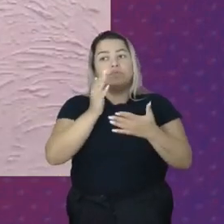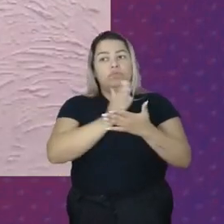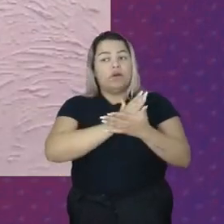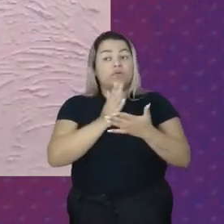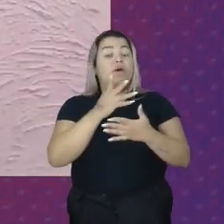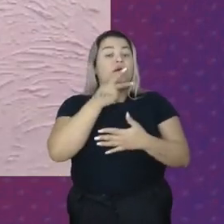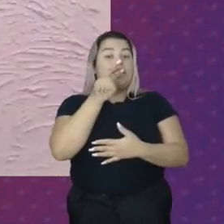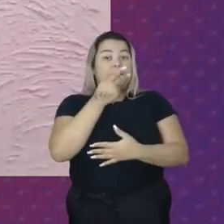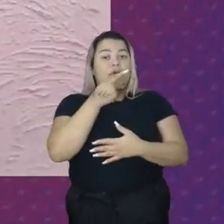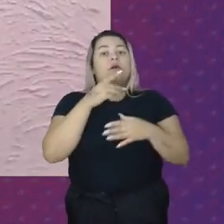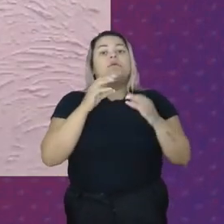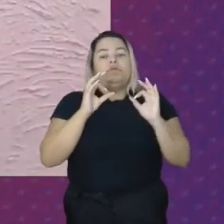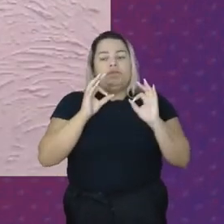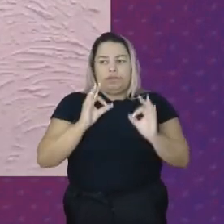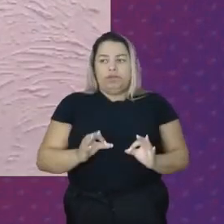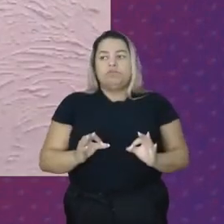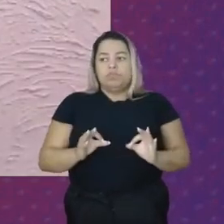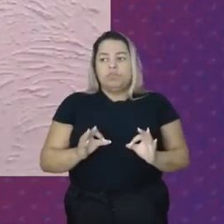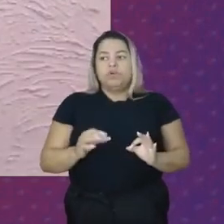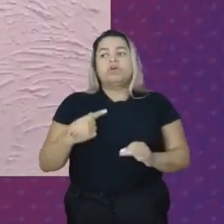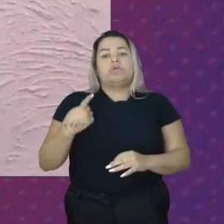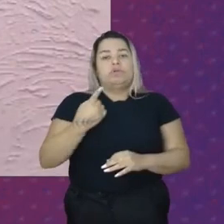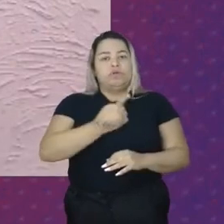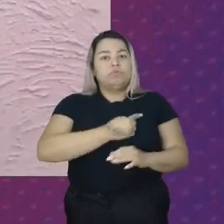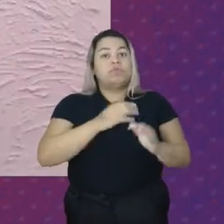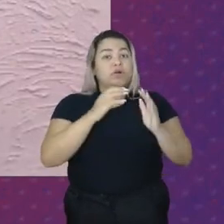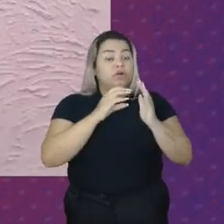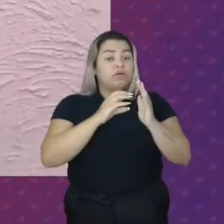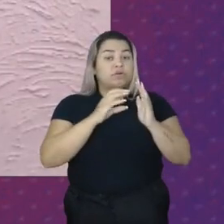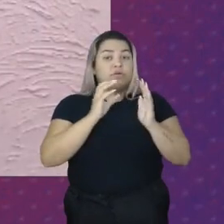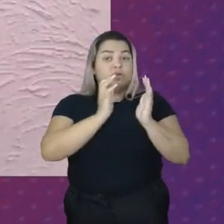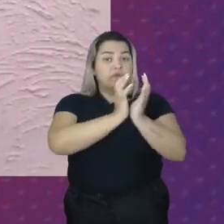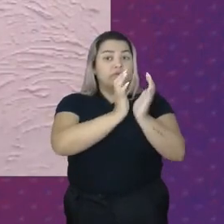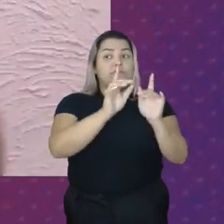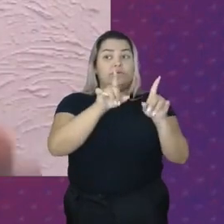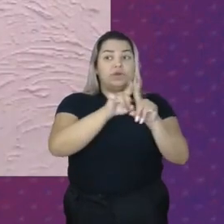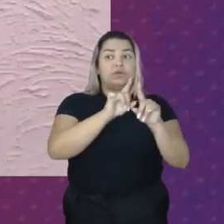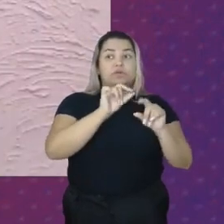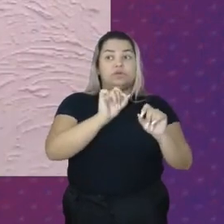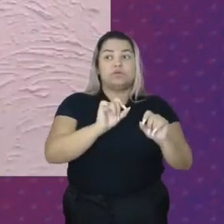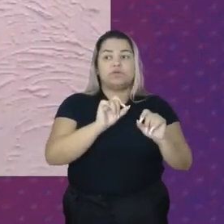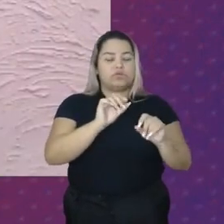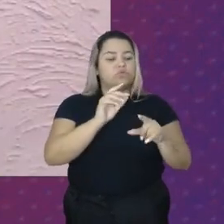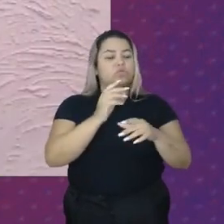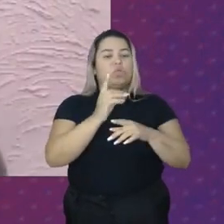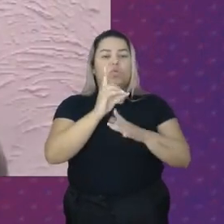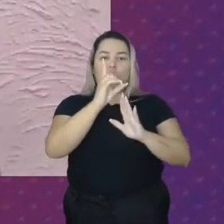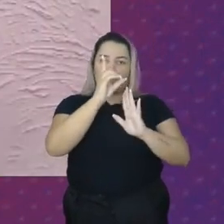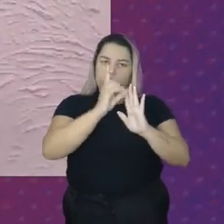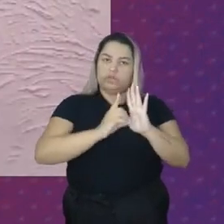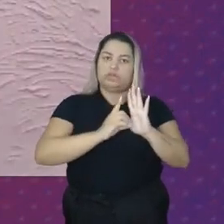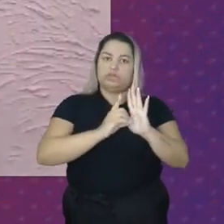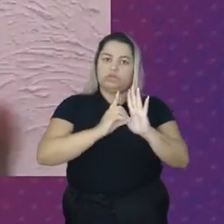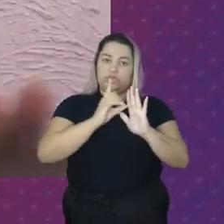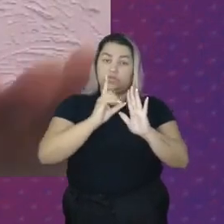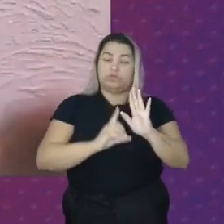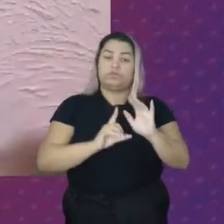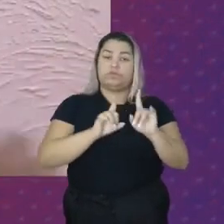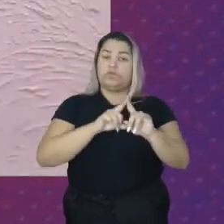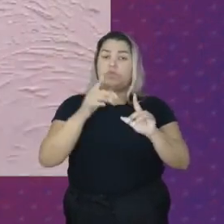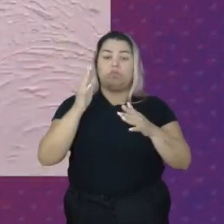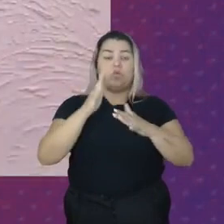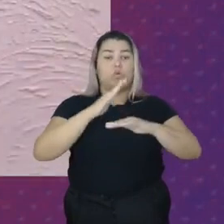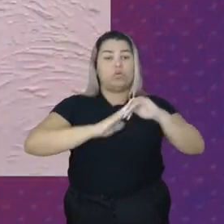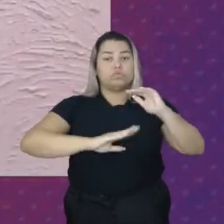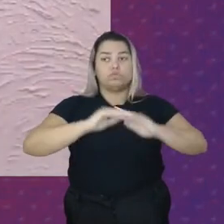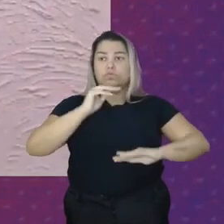vai falar assim, pronto, a nossa categoria agora fez a equiparação de direito. A nossa categoria agora é como outra